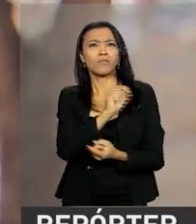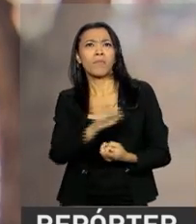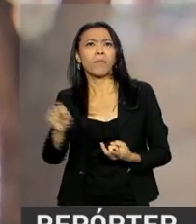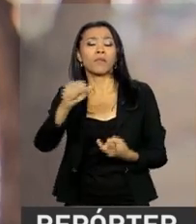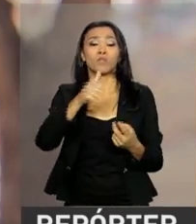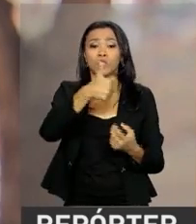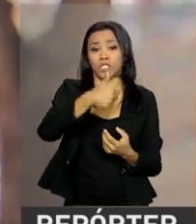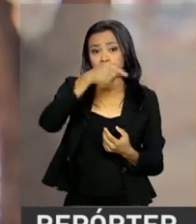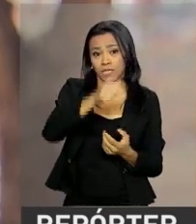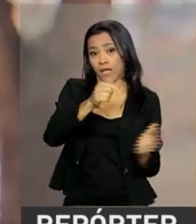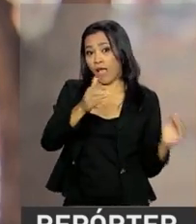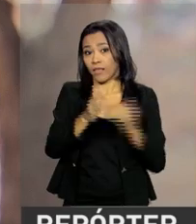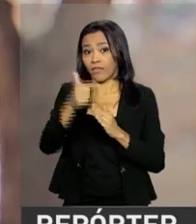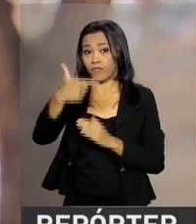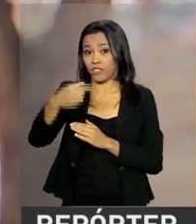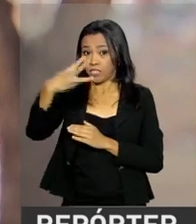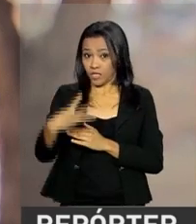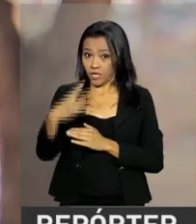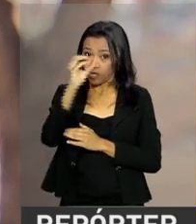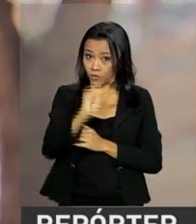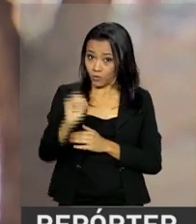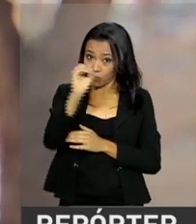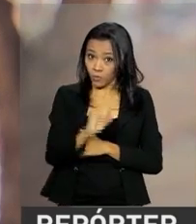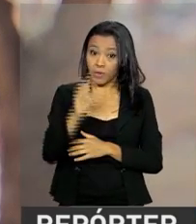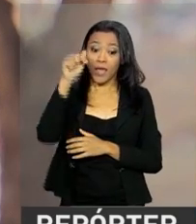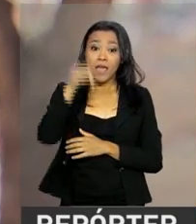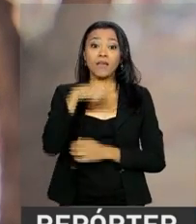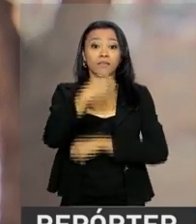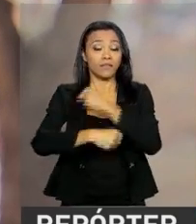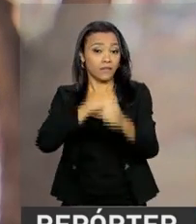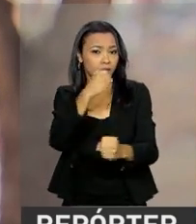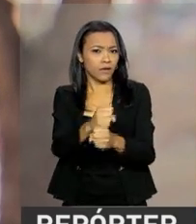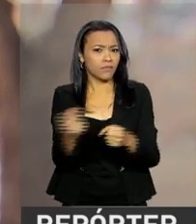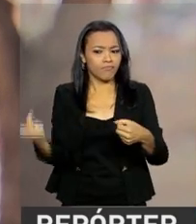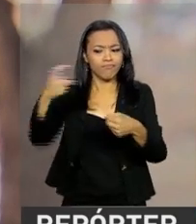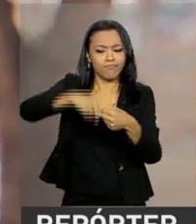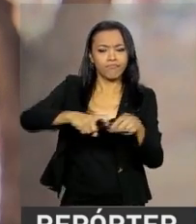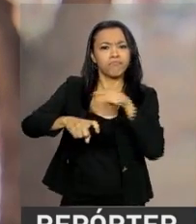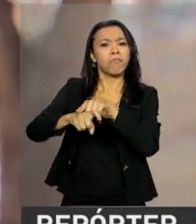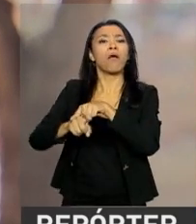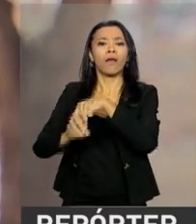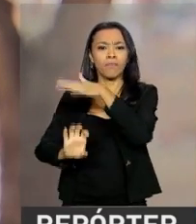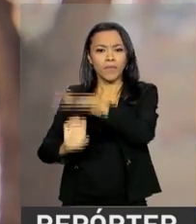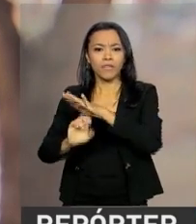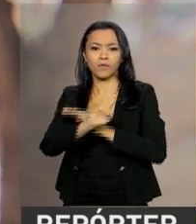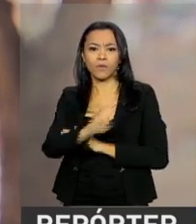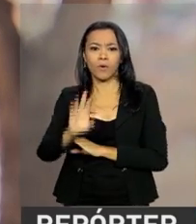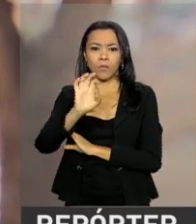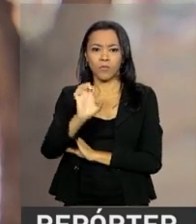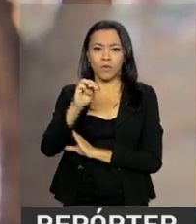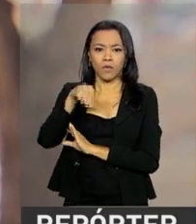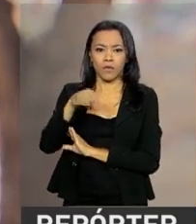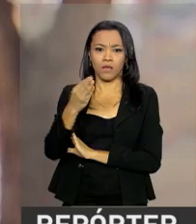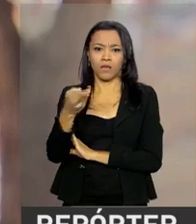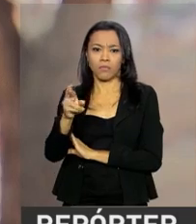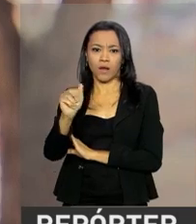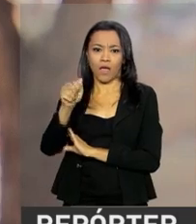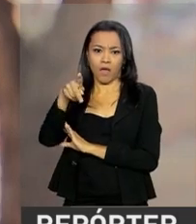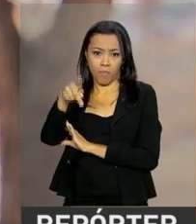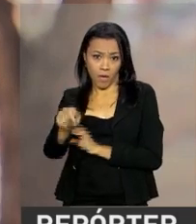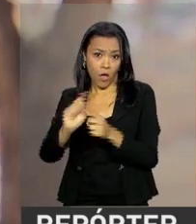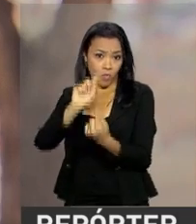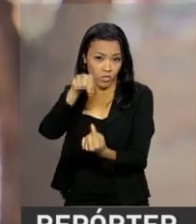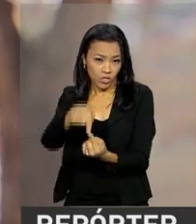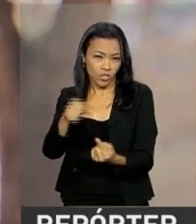17 ao dia 23 de outubro esse ano a grande parceira do evento é a im brapa que vai Desenvolver atividades que aproximam o